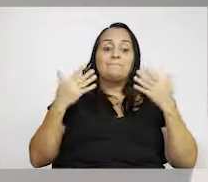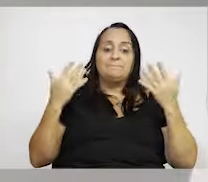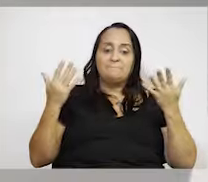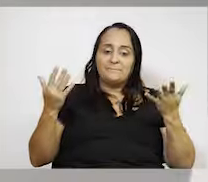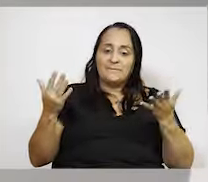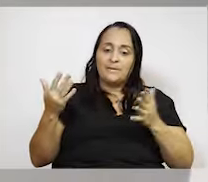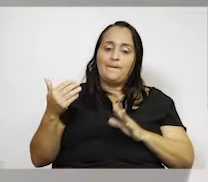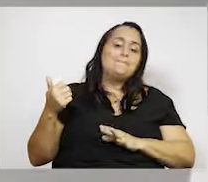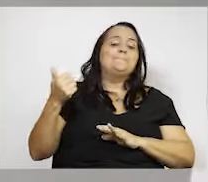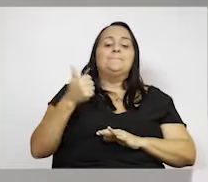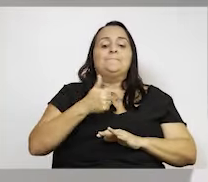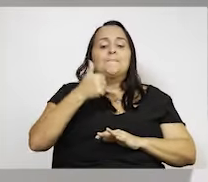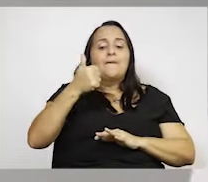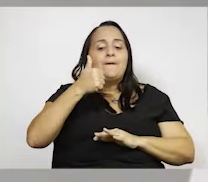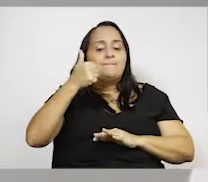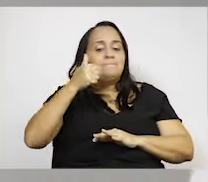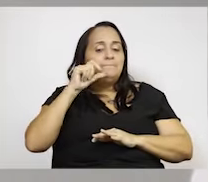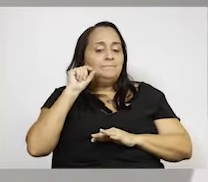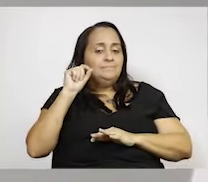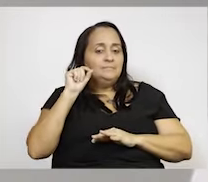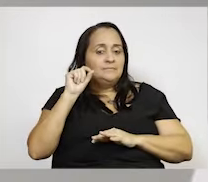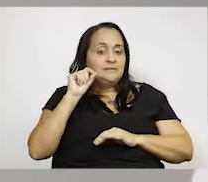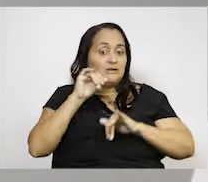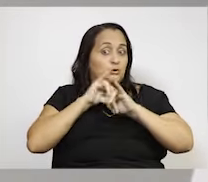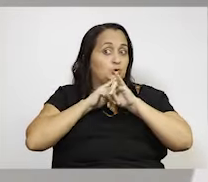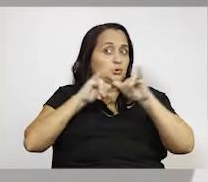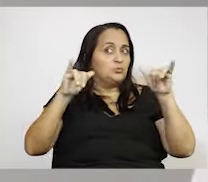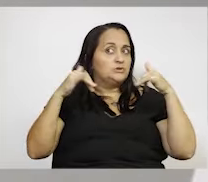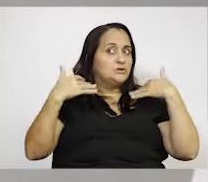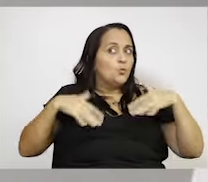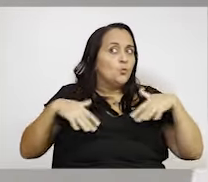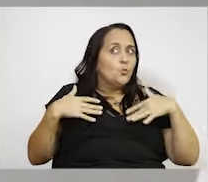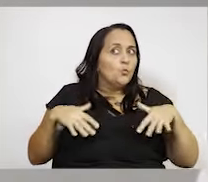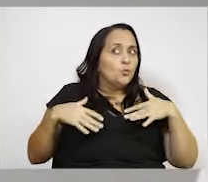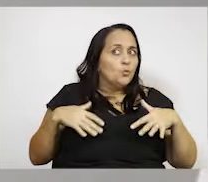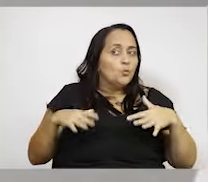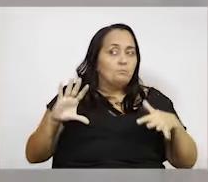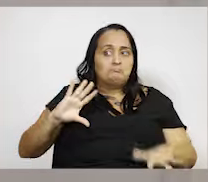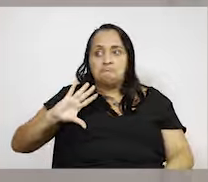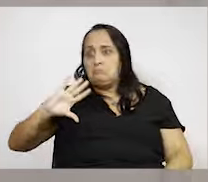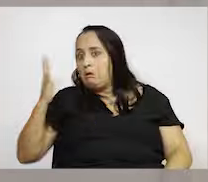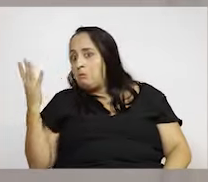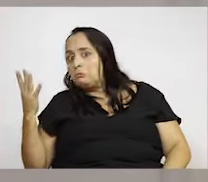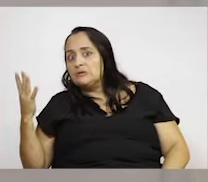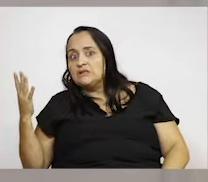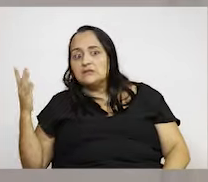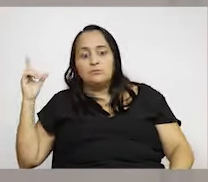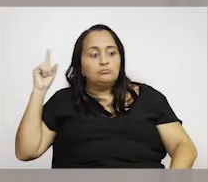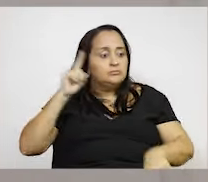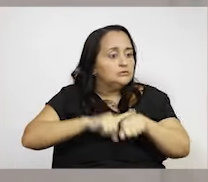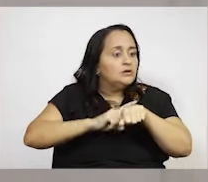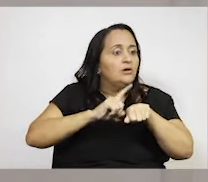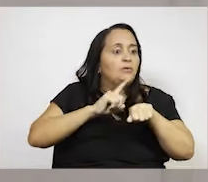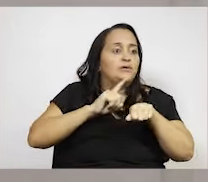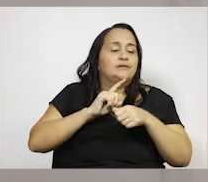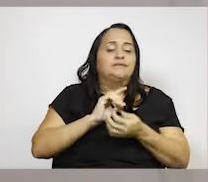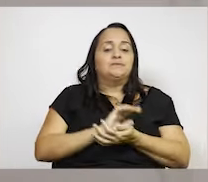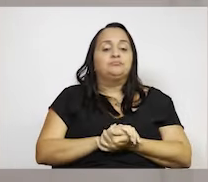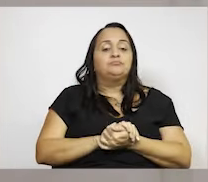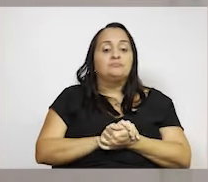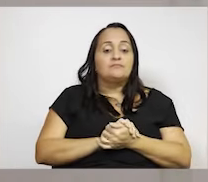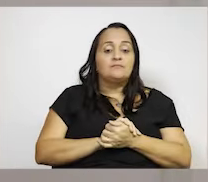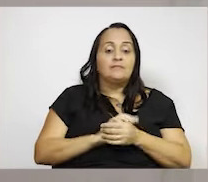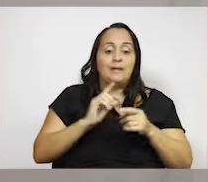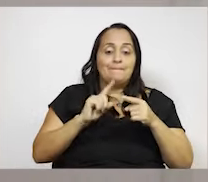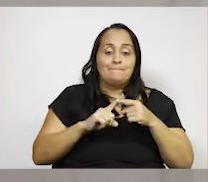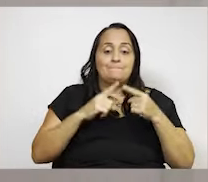Olha só. Então a gente tem um primeiro momento que são as notícias mais quentes, tá? Isso acabou de acontecer, tá? Aqui nesse espaço,